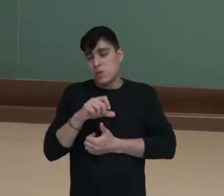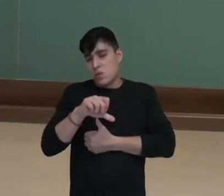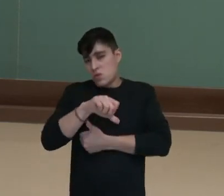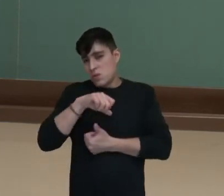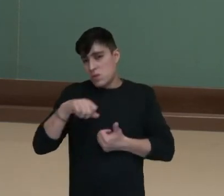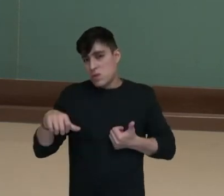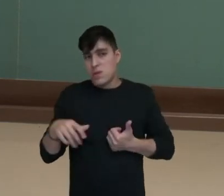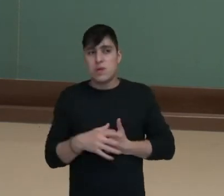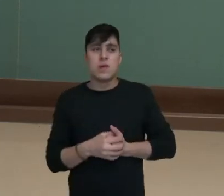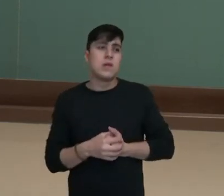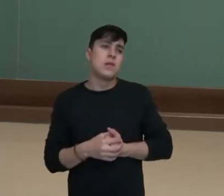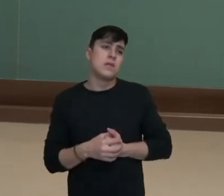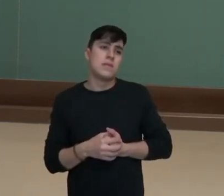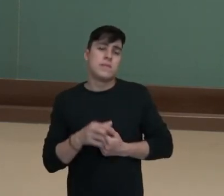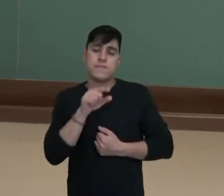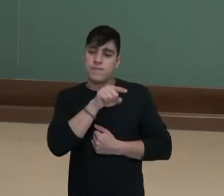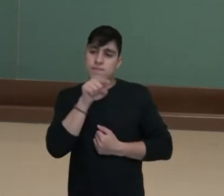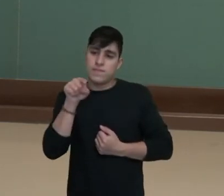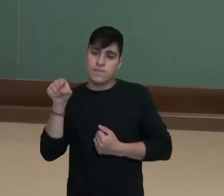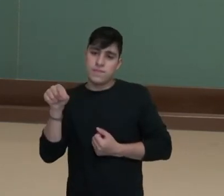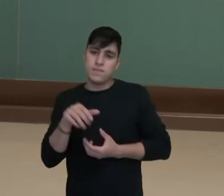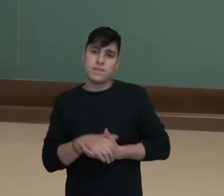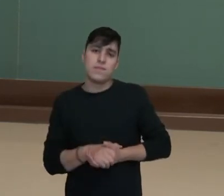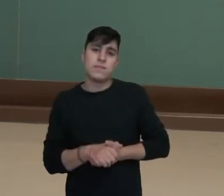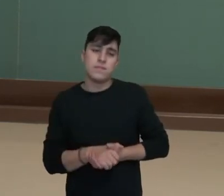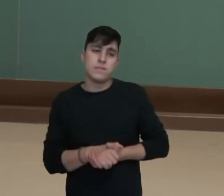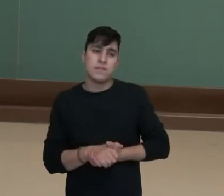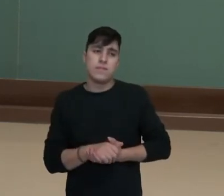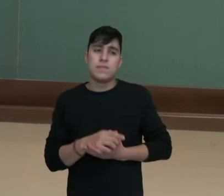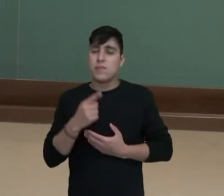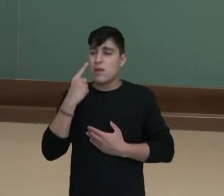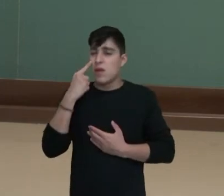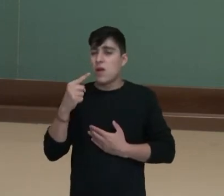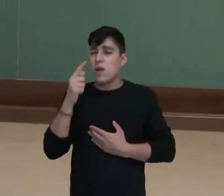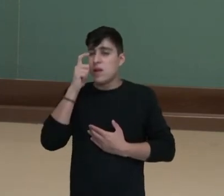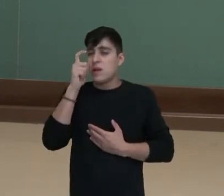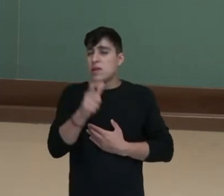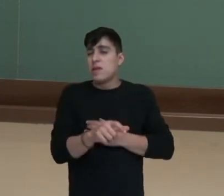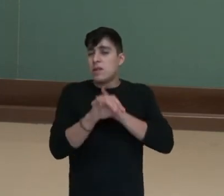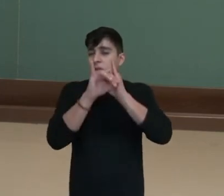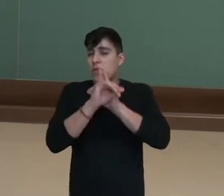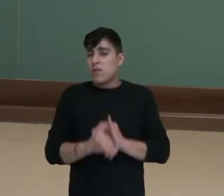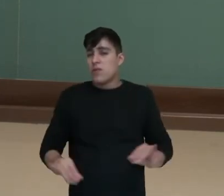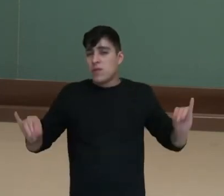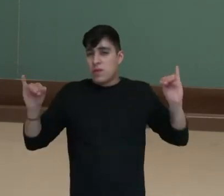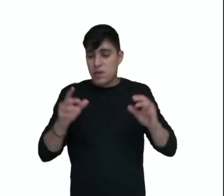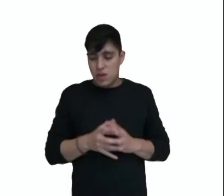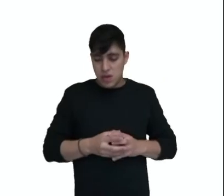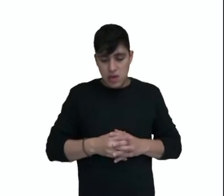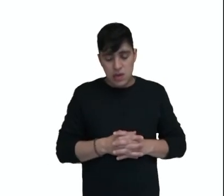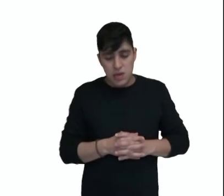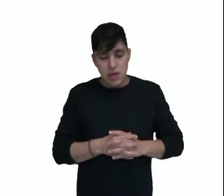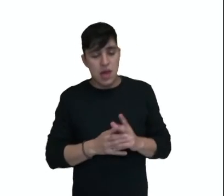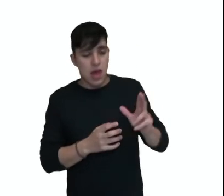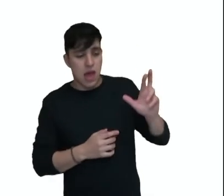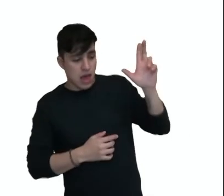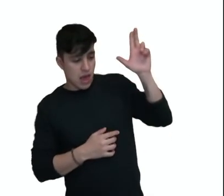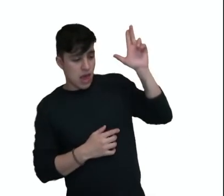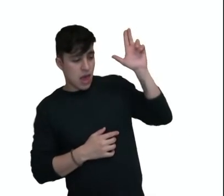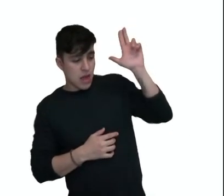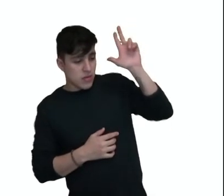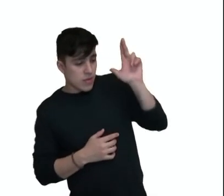aqui, ó, nesses cromossomos não homólogos. Olha que interessante essa notícia. Anormalidades